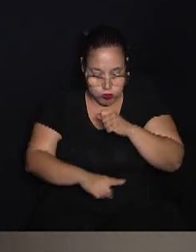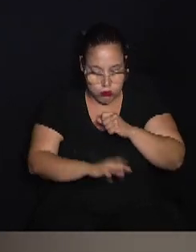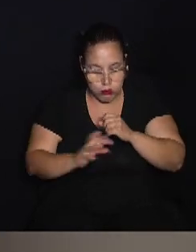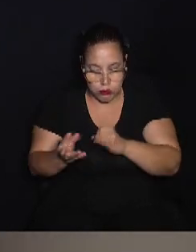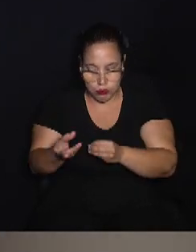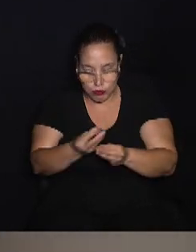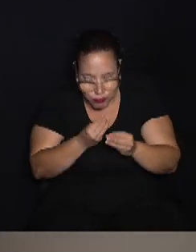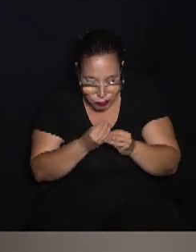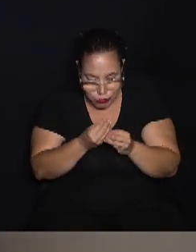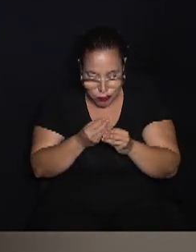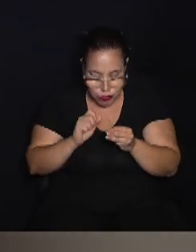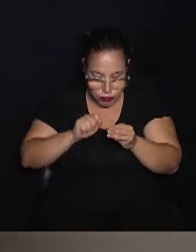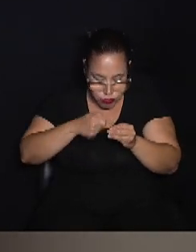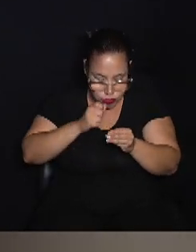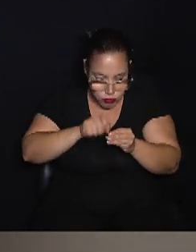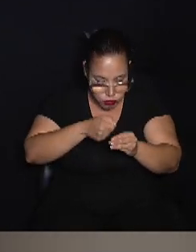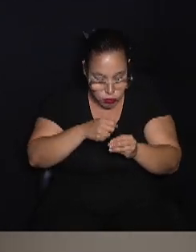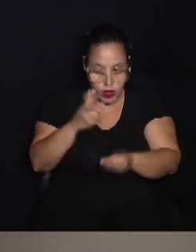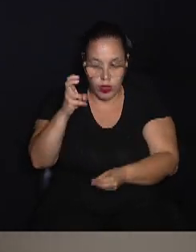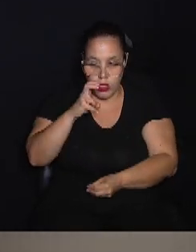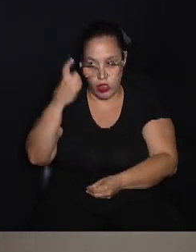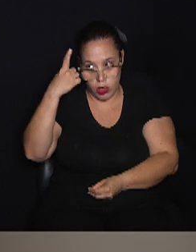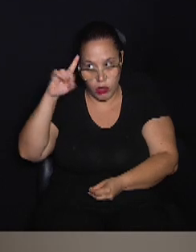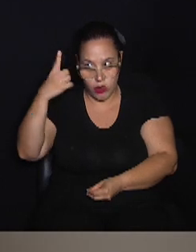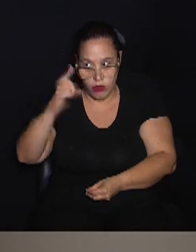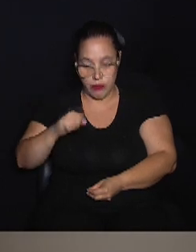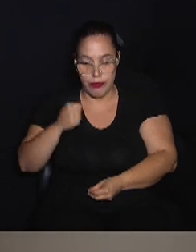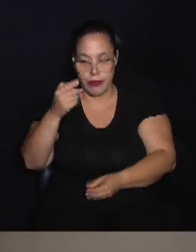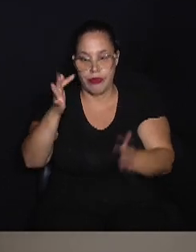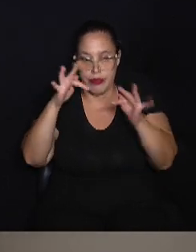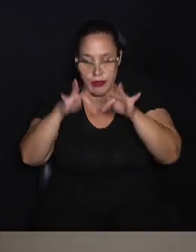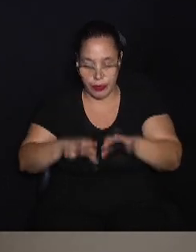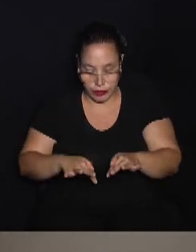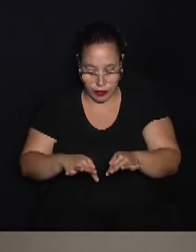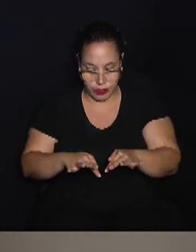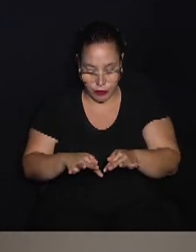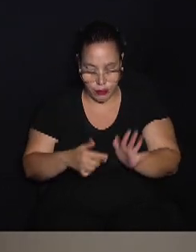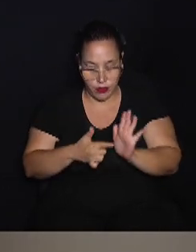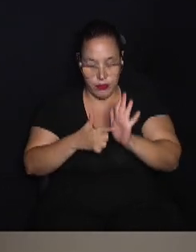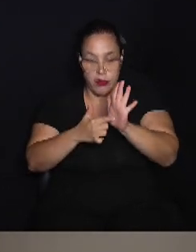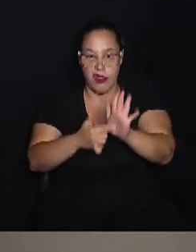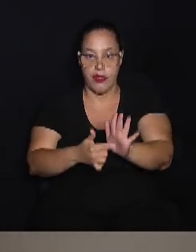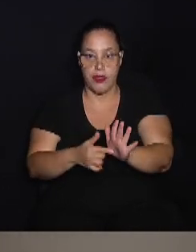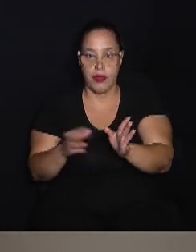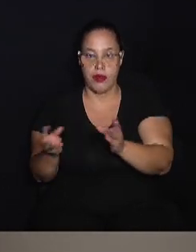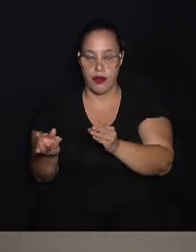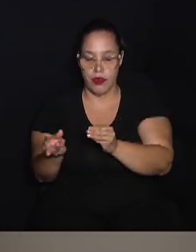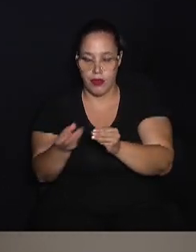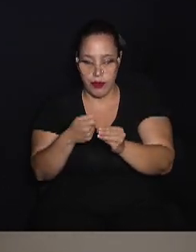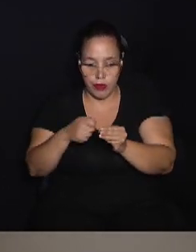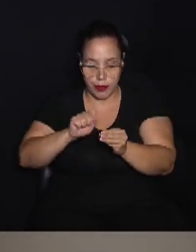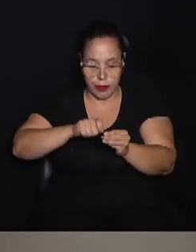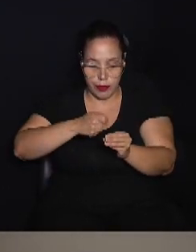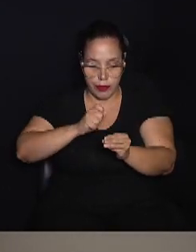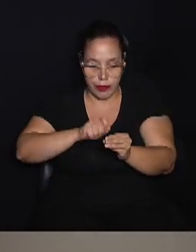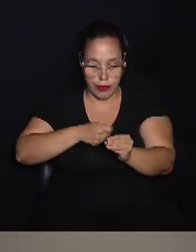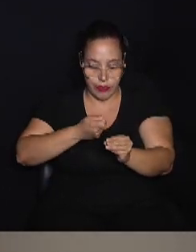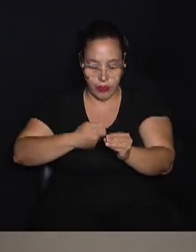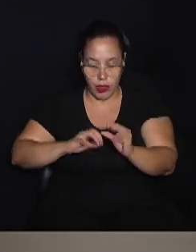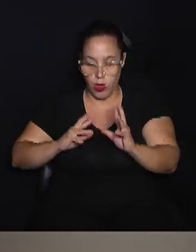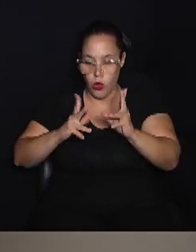bordado durante 5 dias e depois finalizamos com uma amostra dos bordados para toda a